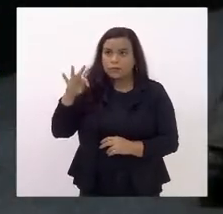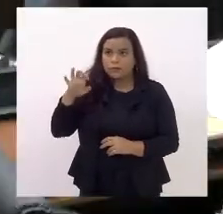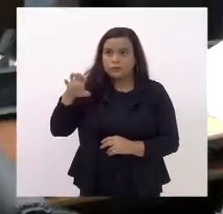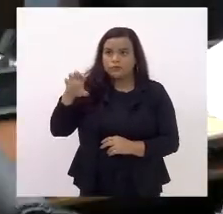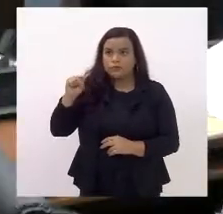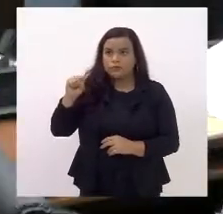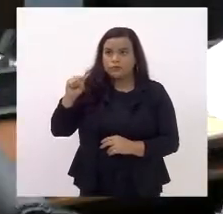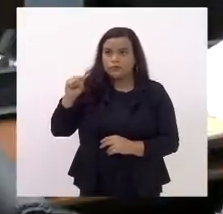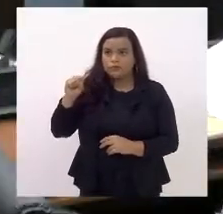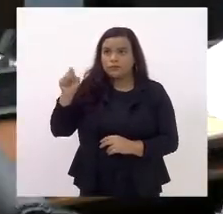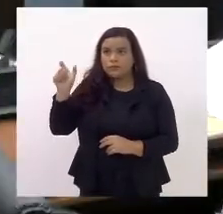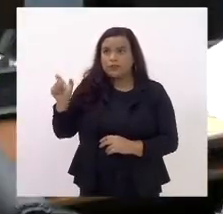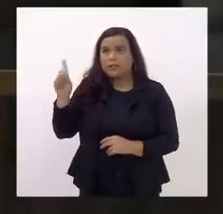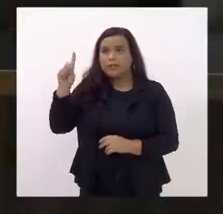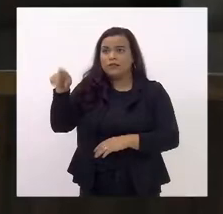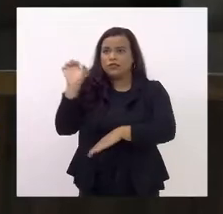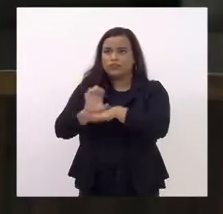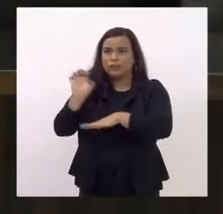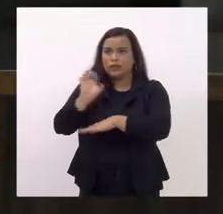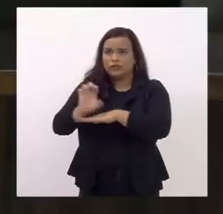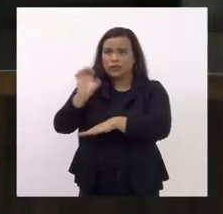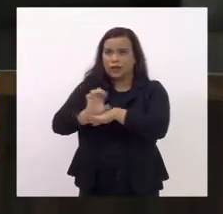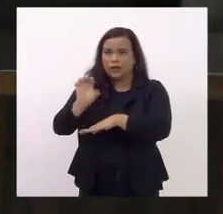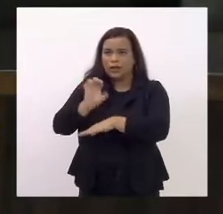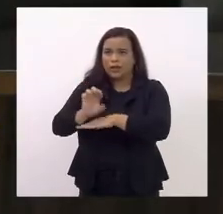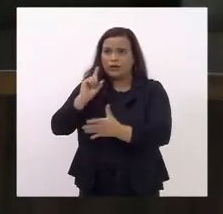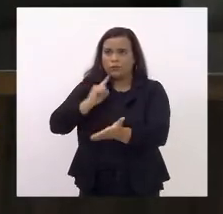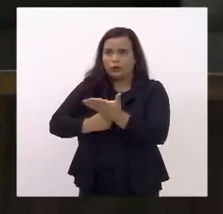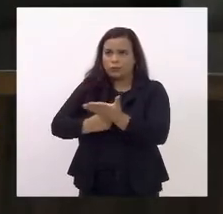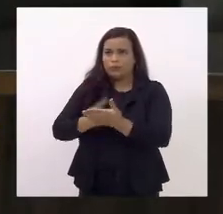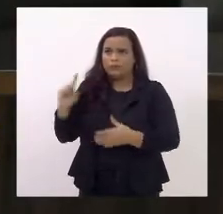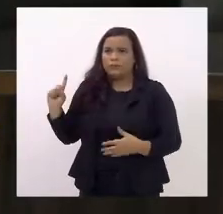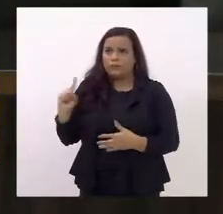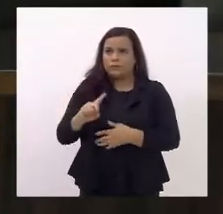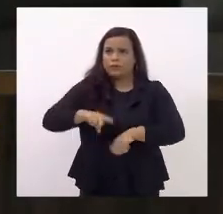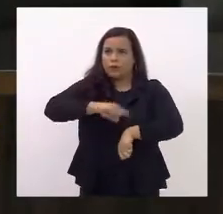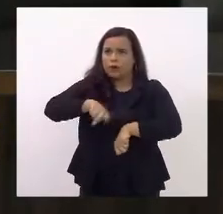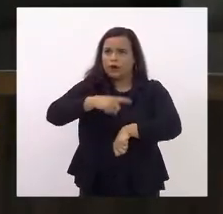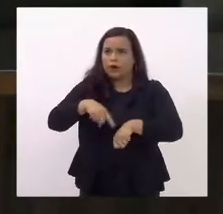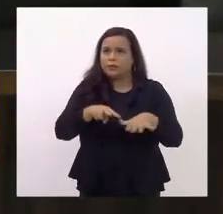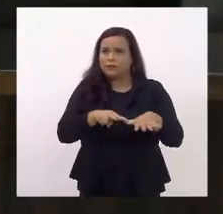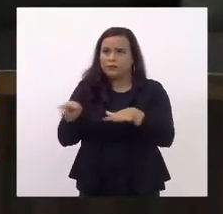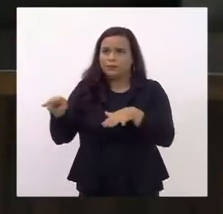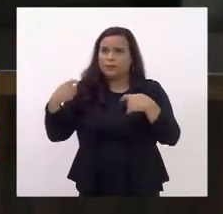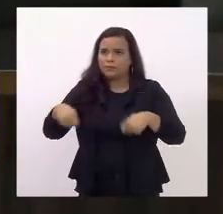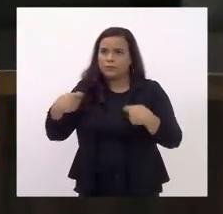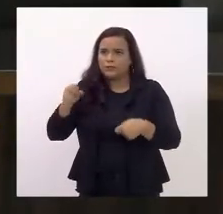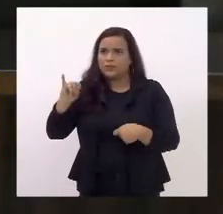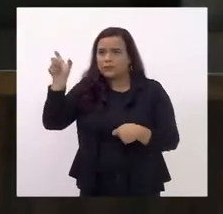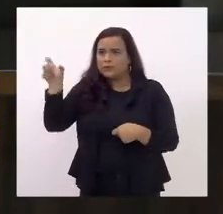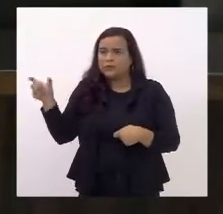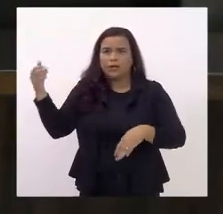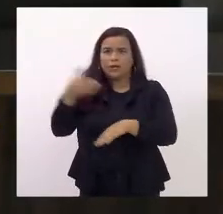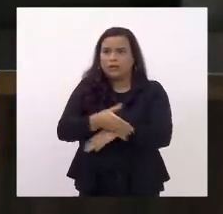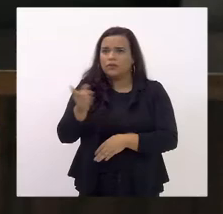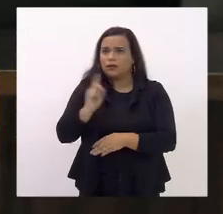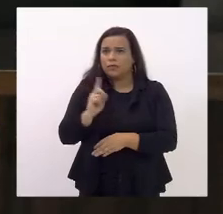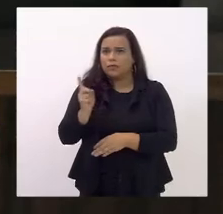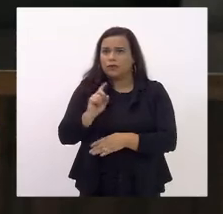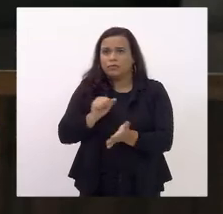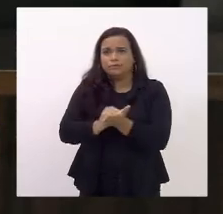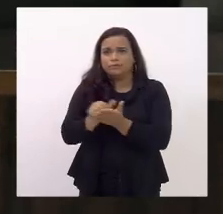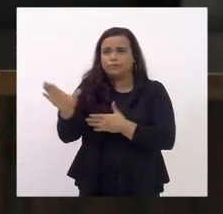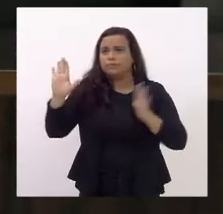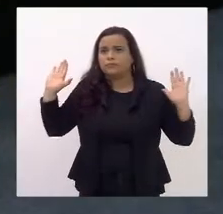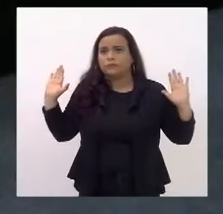Sujeito a estagiário, tem compromisso de vir um certo número de horas na semana, não veio, emite, devolve.